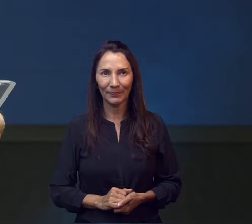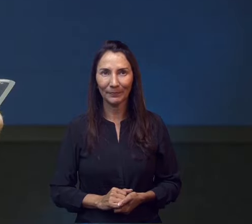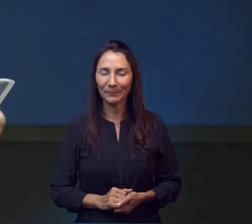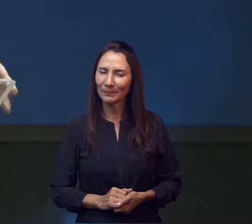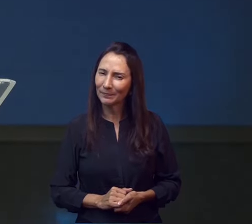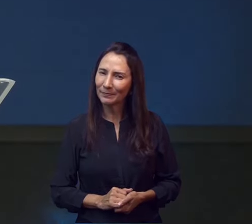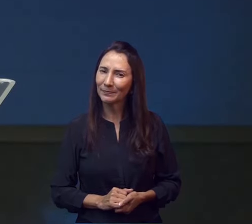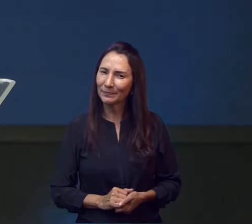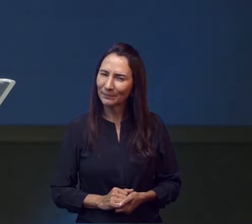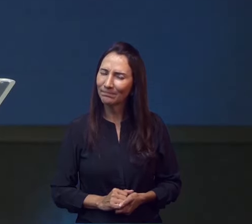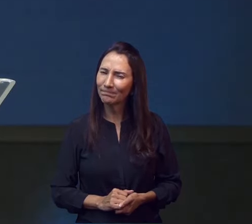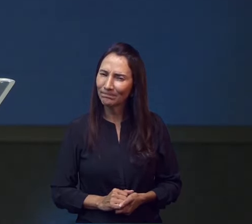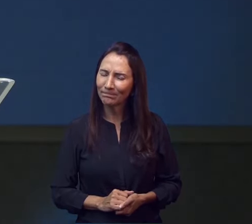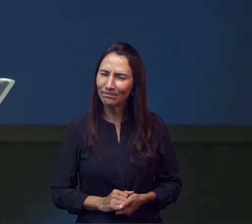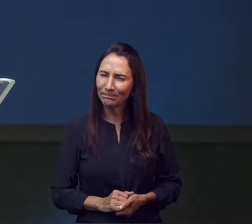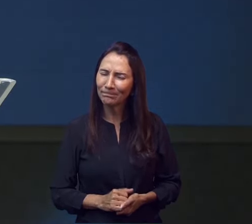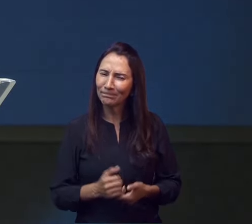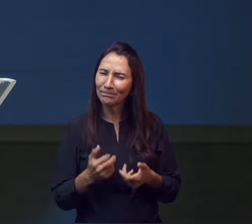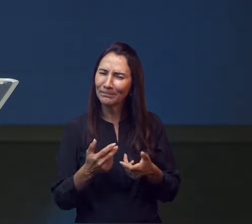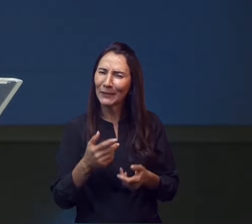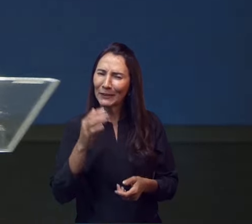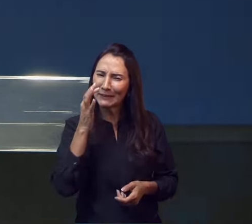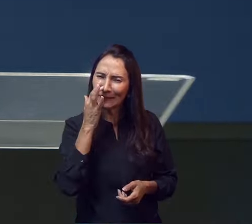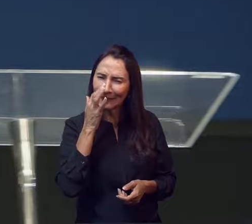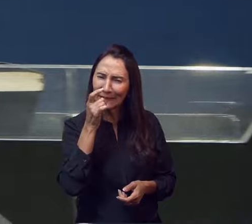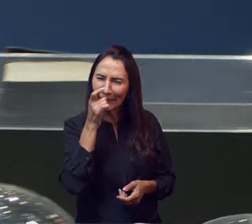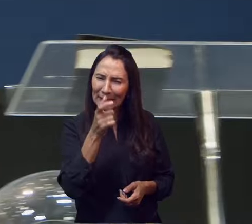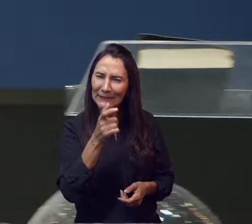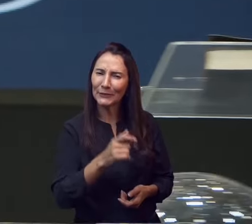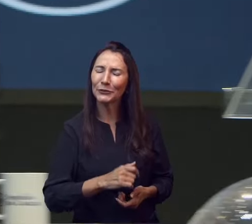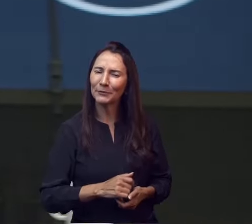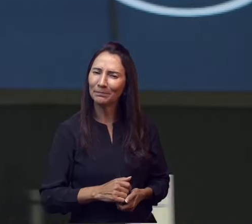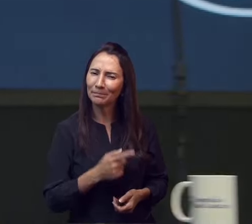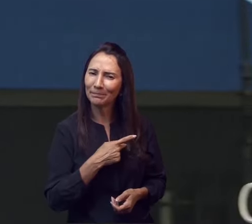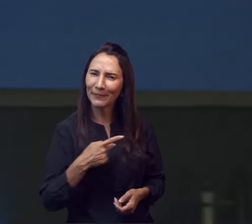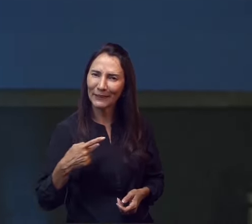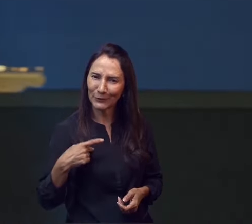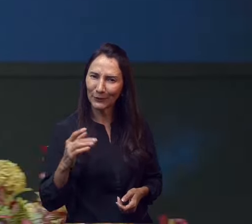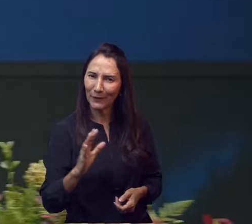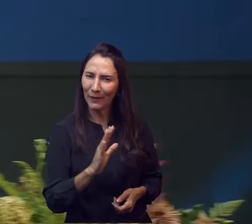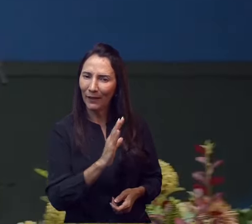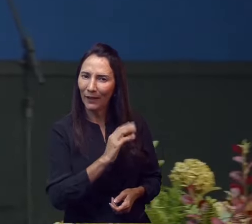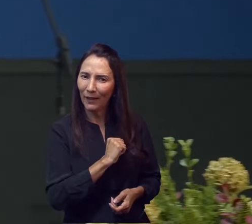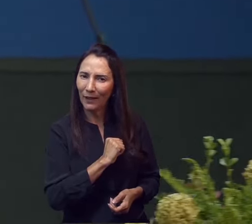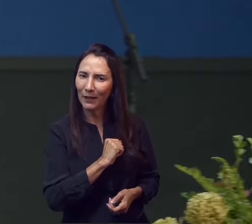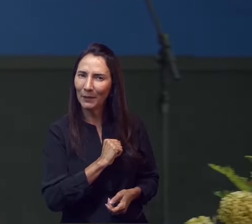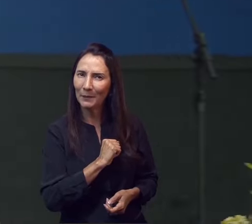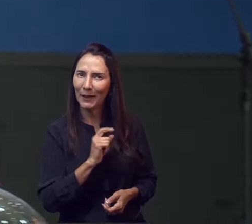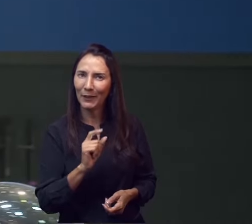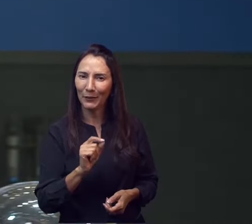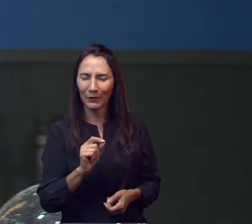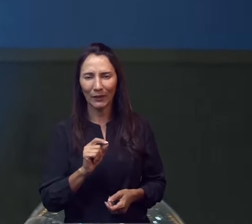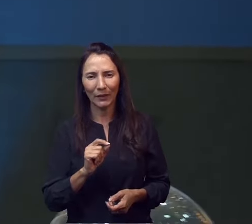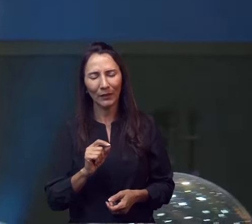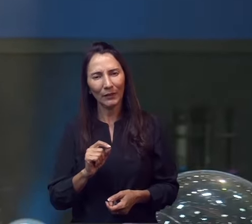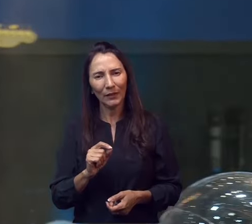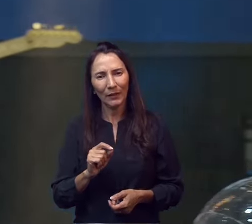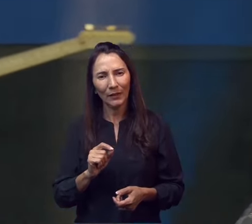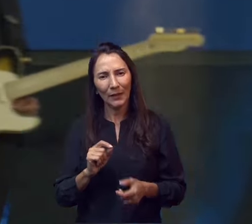rapaz que coisa Espetacular Se tem uma coisa que pastor ama é vergente voltar para Cristo entregar a vida a